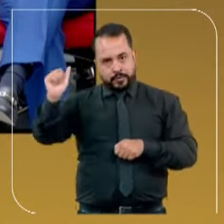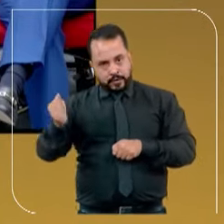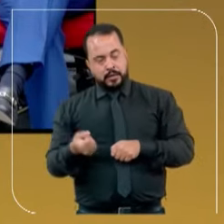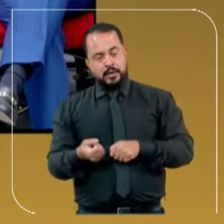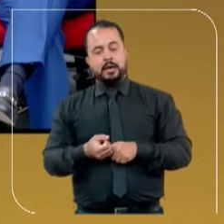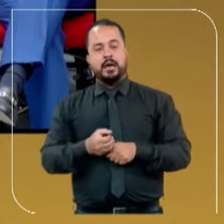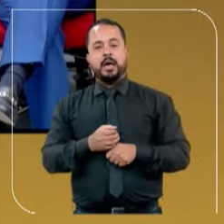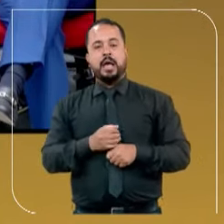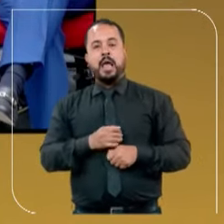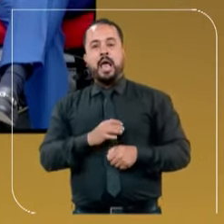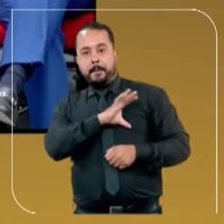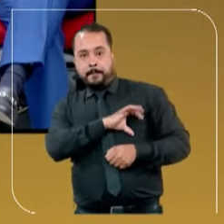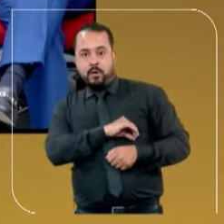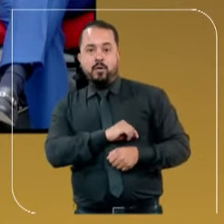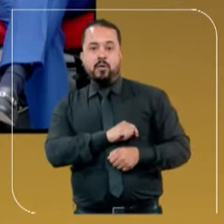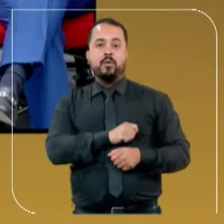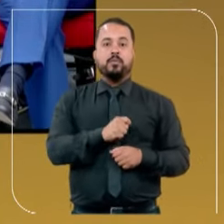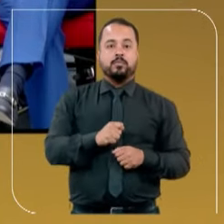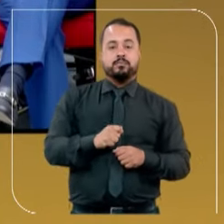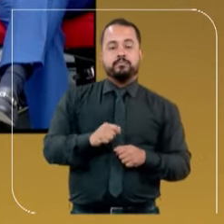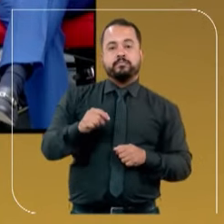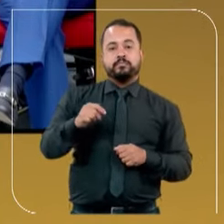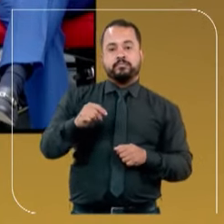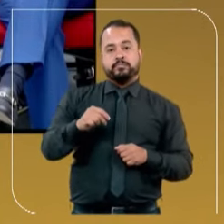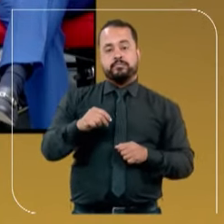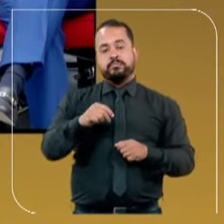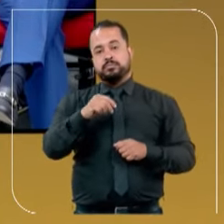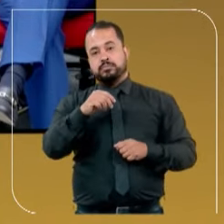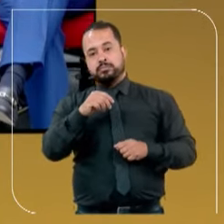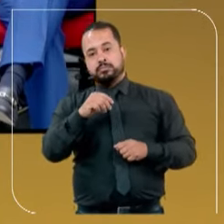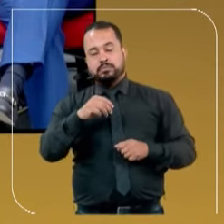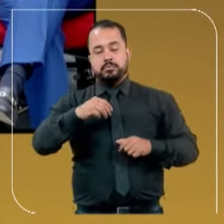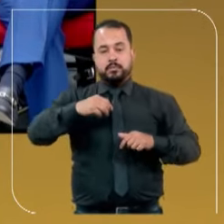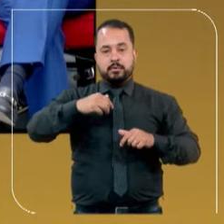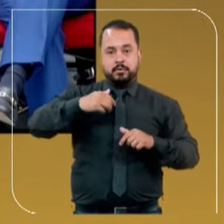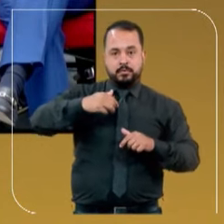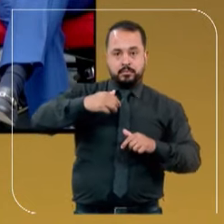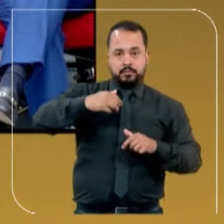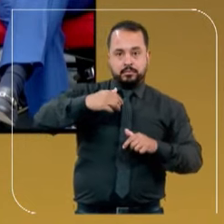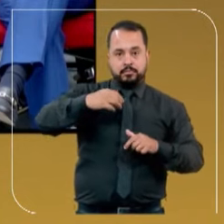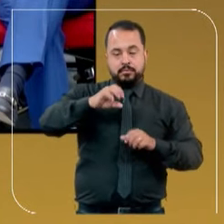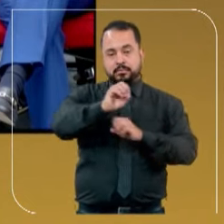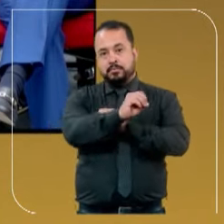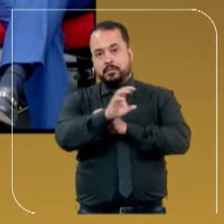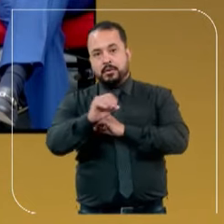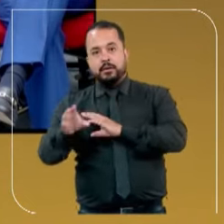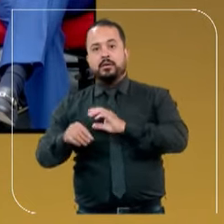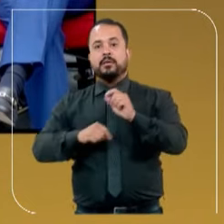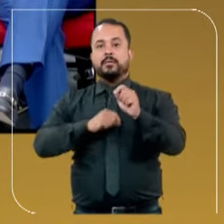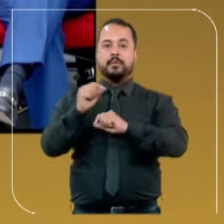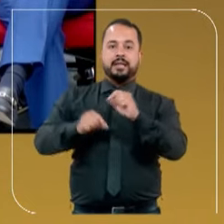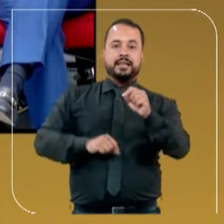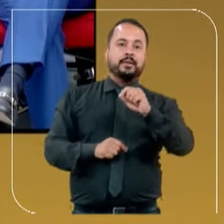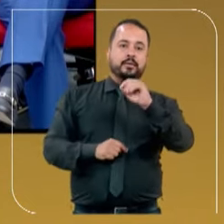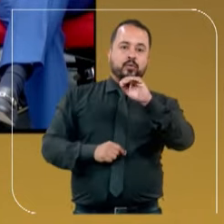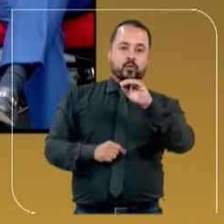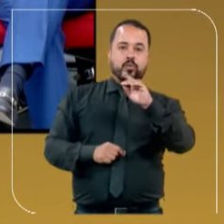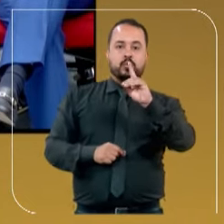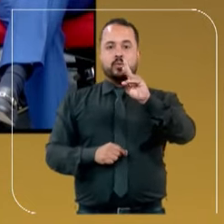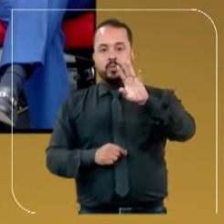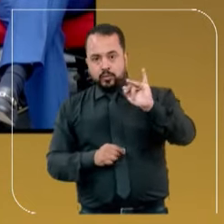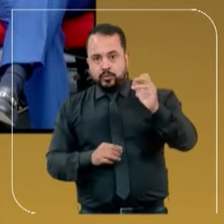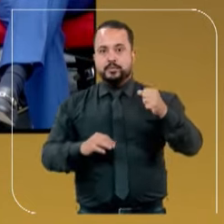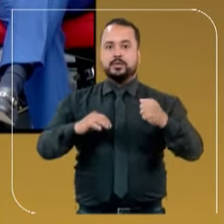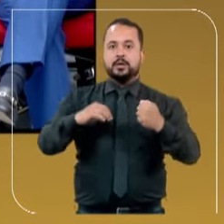e professora que é de todos nós e da USP, não poderia agir de outra forma. Agradeço a Vossa Excelência publicamente pelo